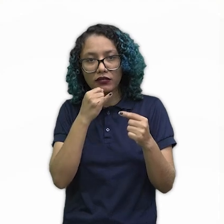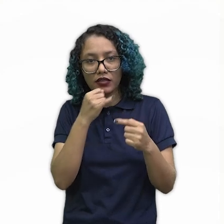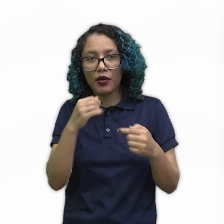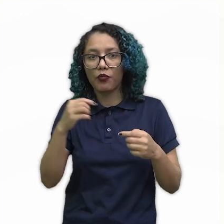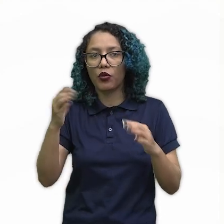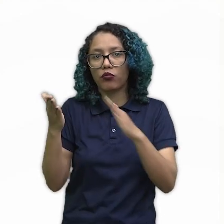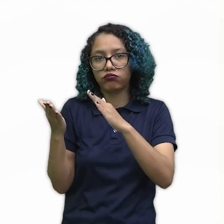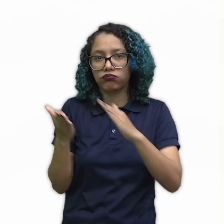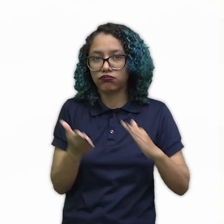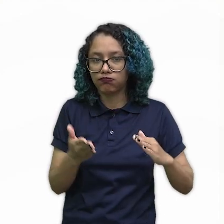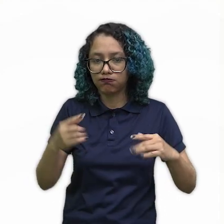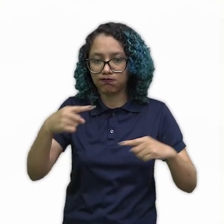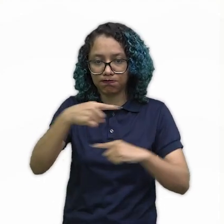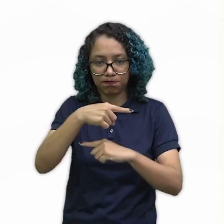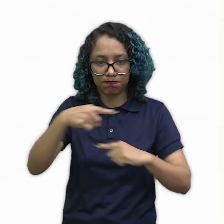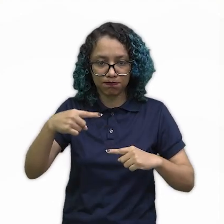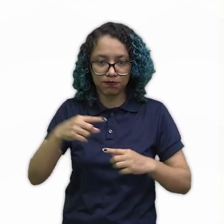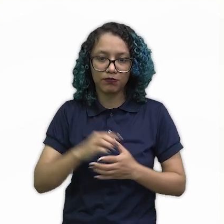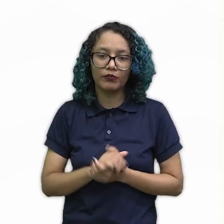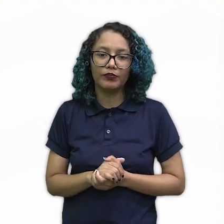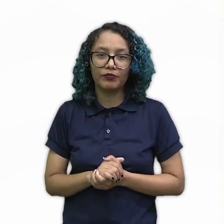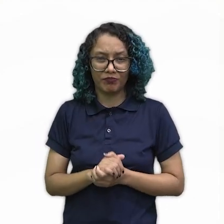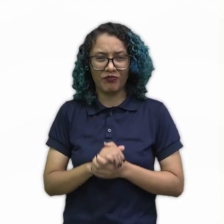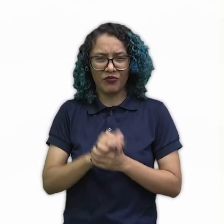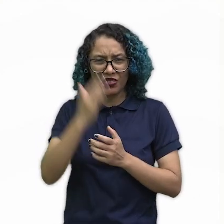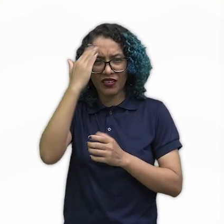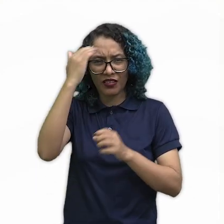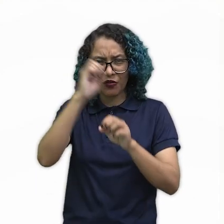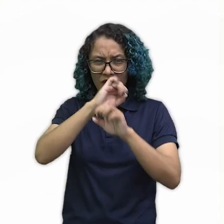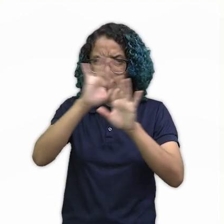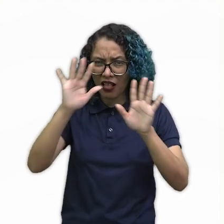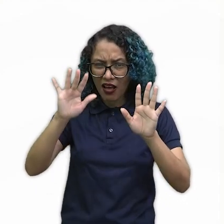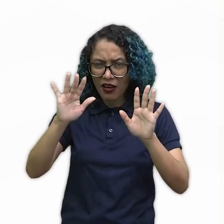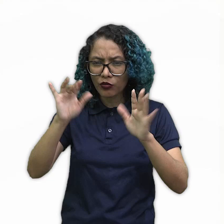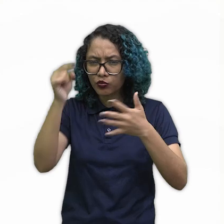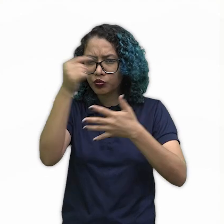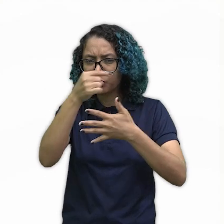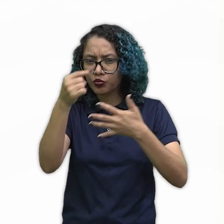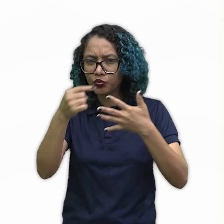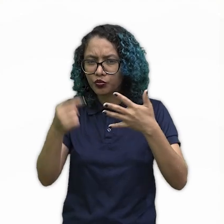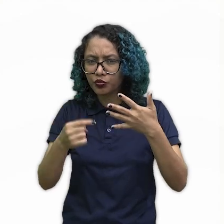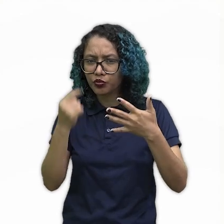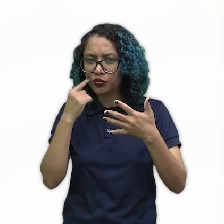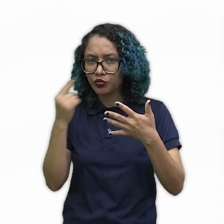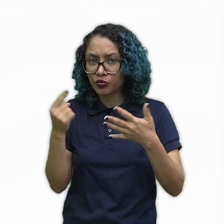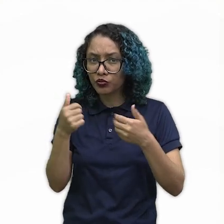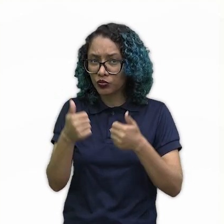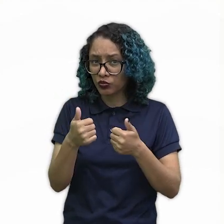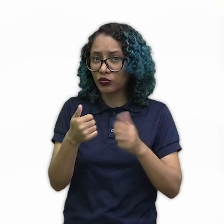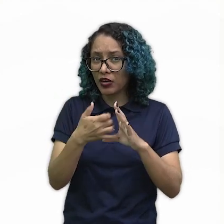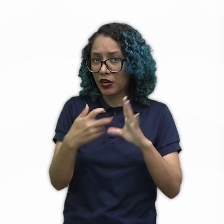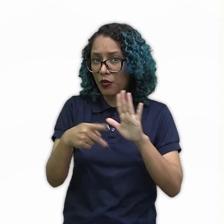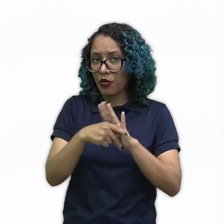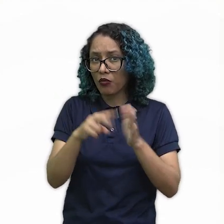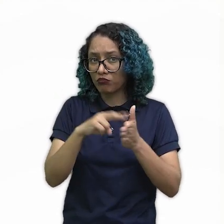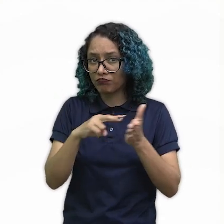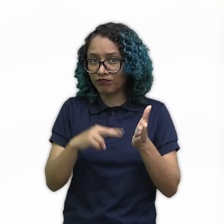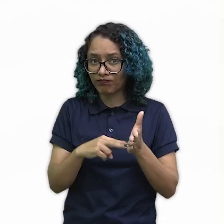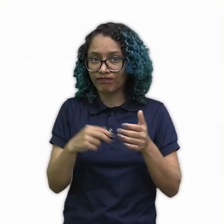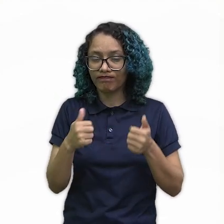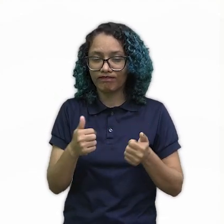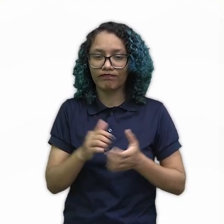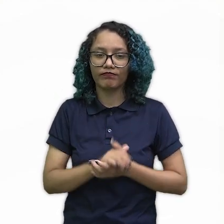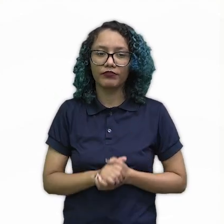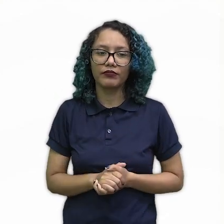paralelogramos. Tá certo? Ok? Ficou bem claro, então, todas essas formas e os elementos dos prismas? Com base,